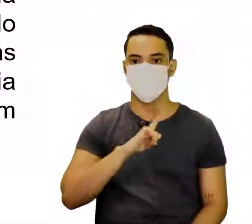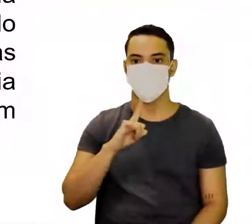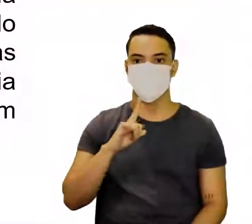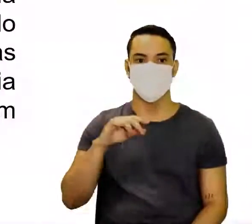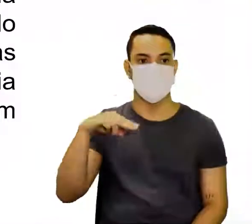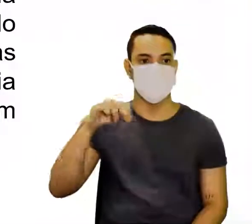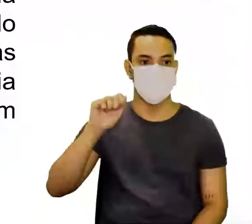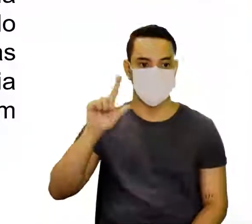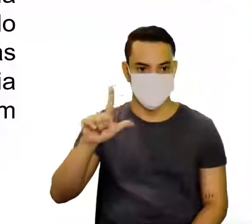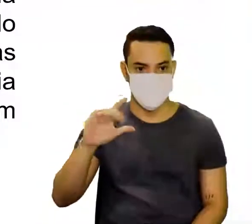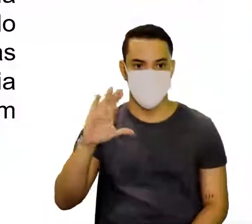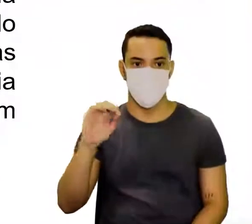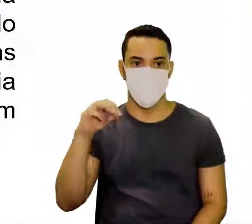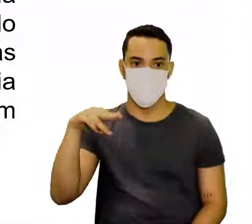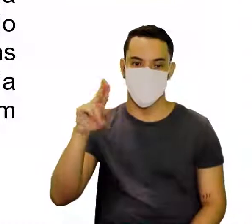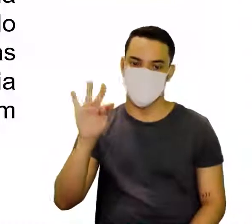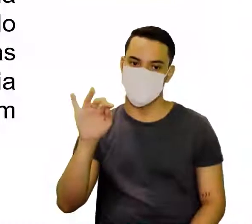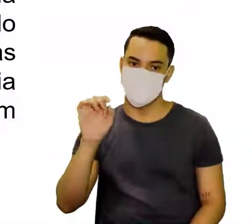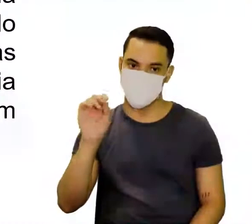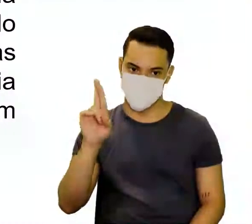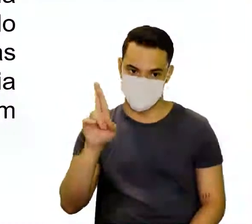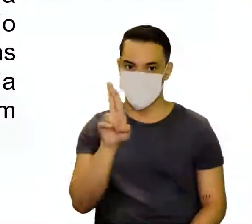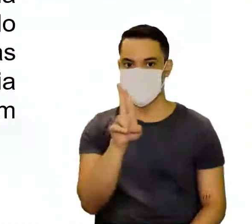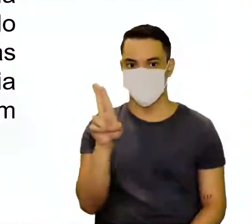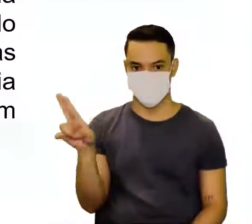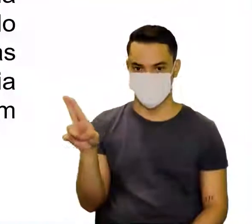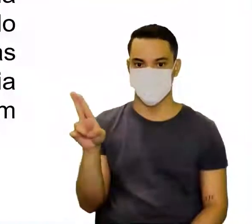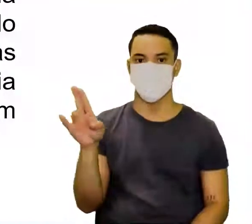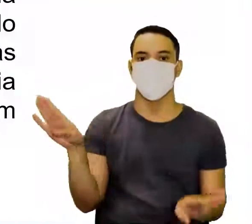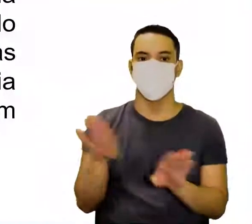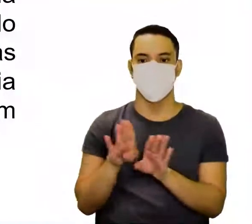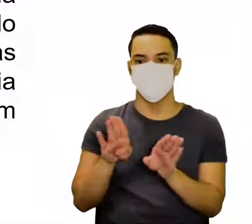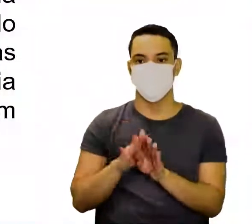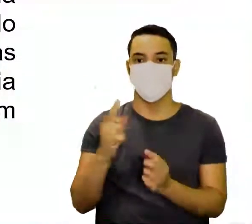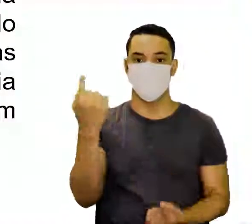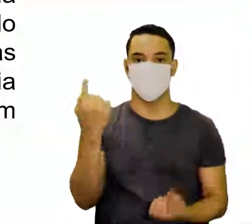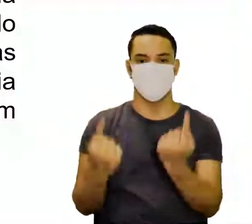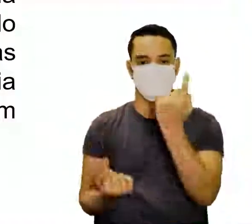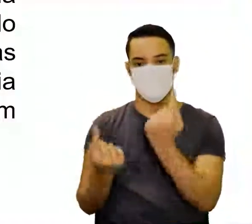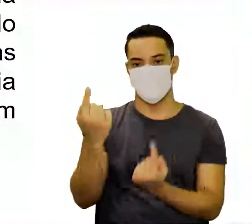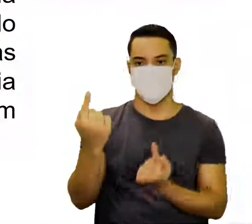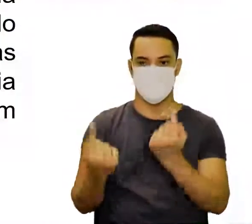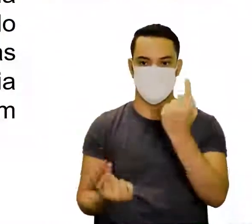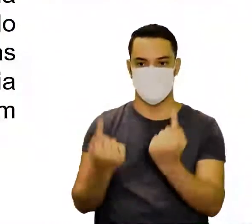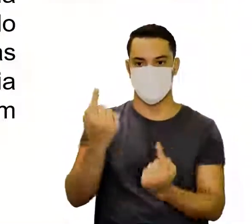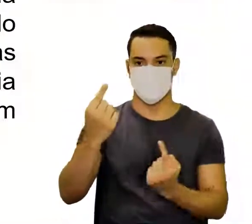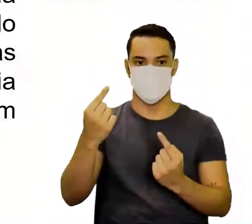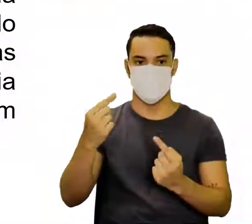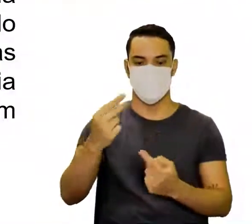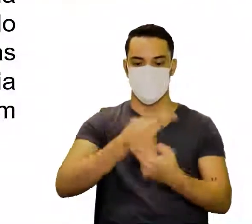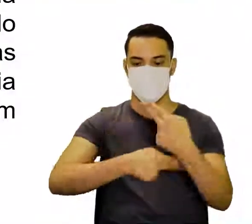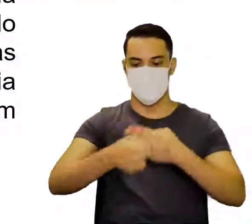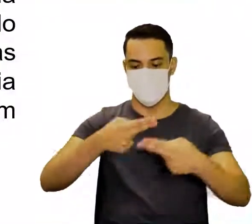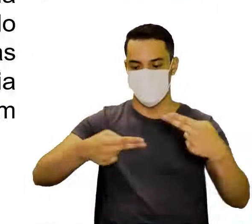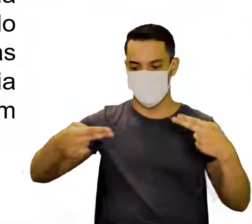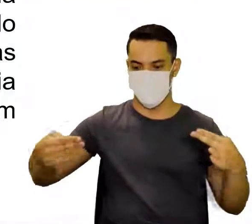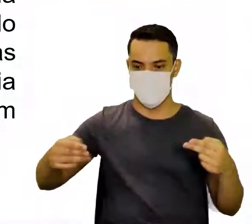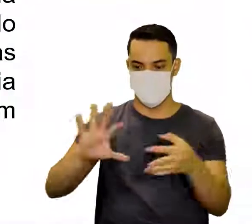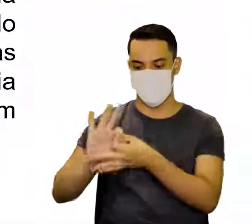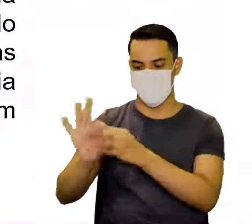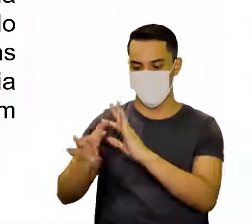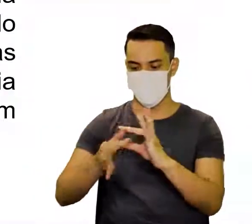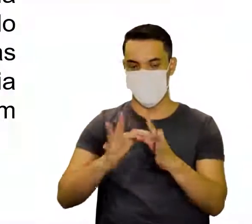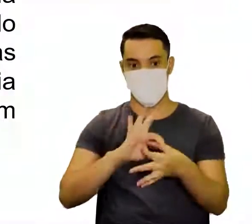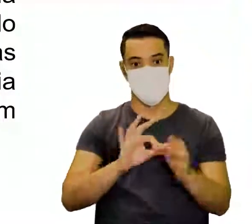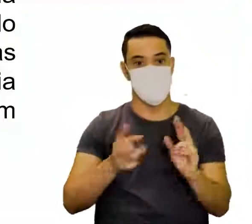anel comutador, que é chamado dessa forma, alterna o sentido da corrente de forma que a mesma